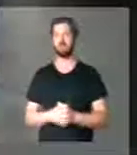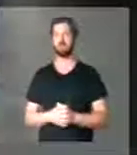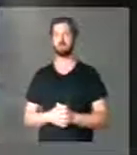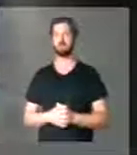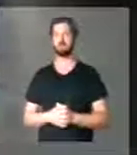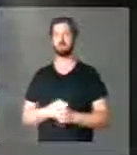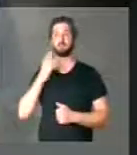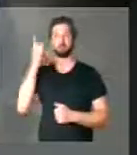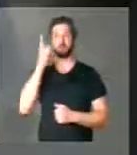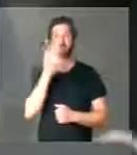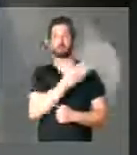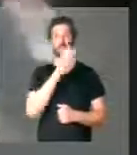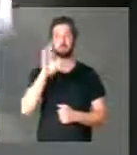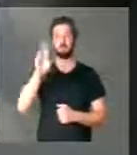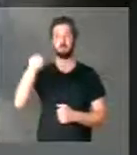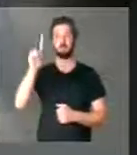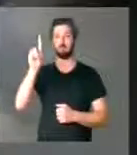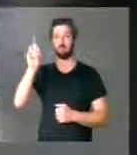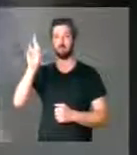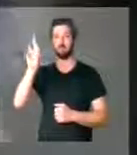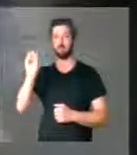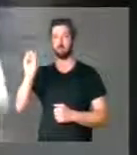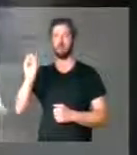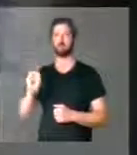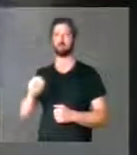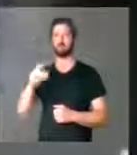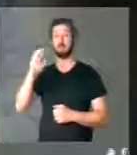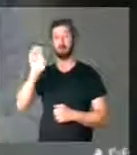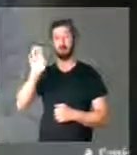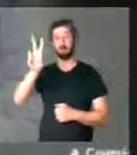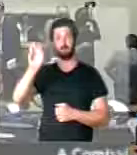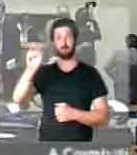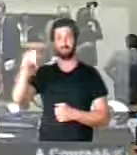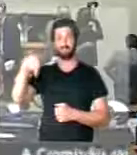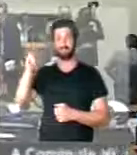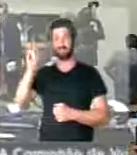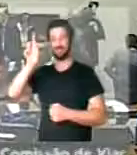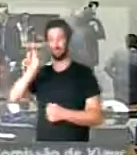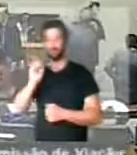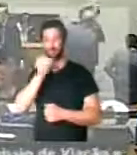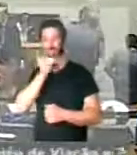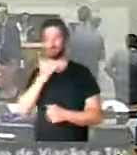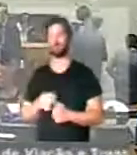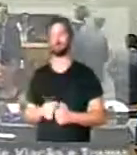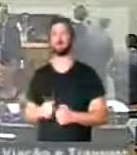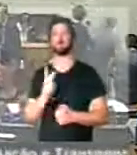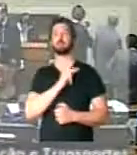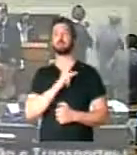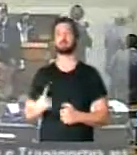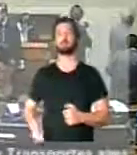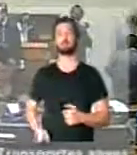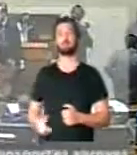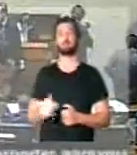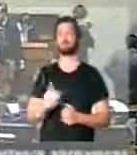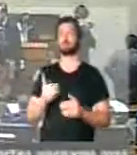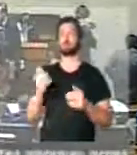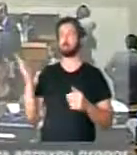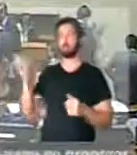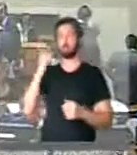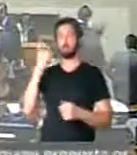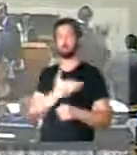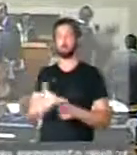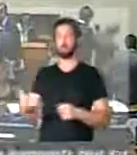tá que tá levando pela liderança do pv senhor presidente o senhor presidente senhoras e senhores